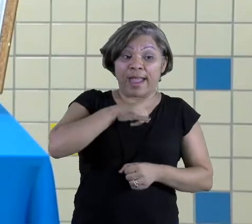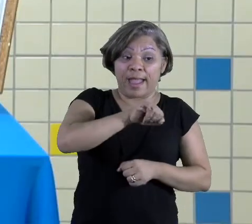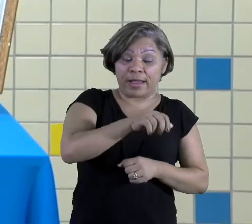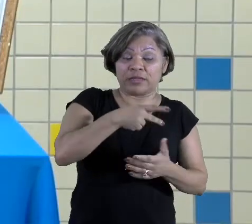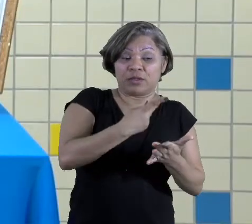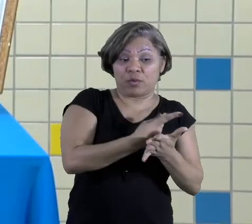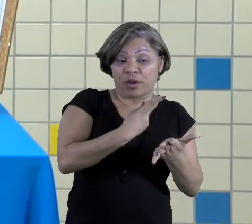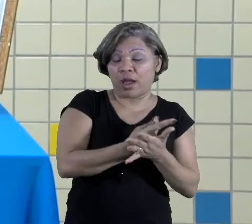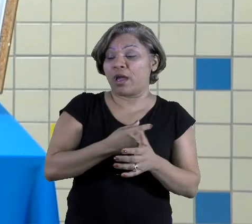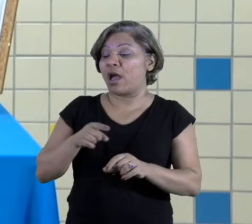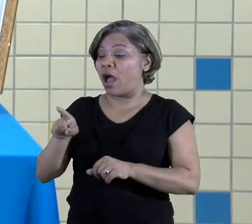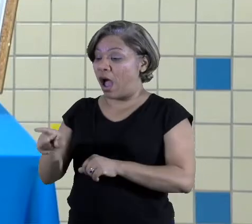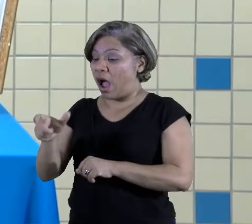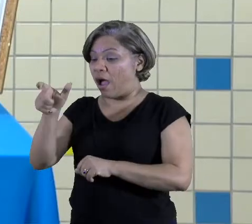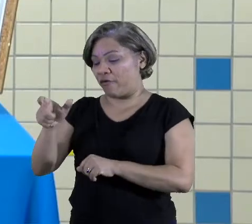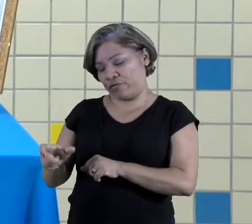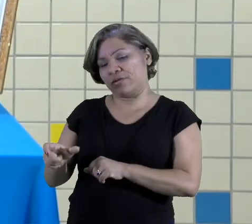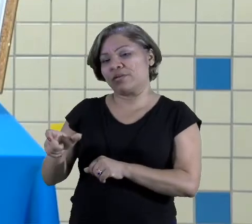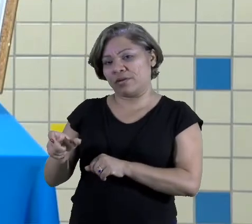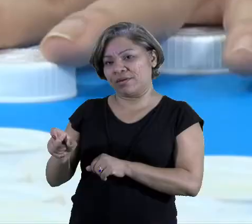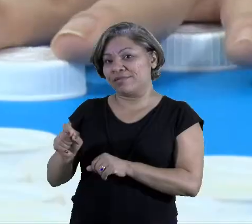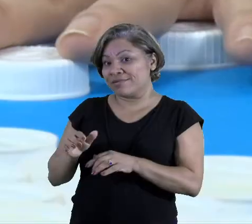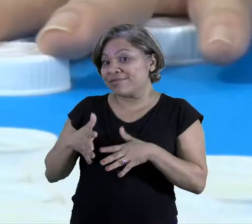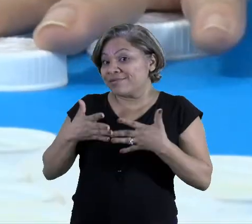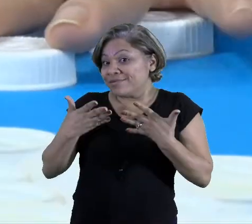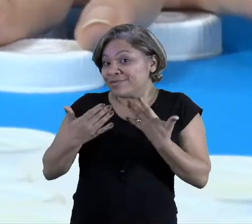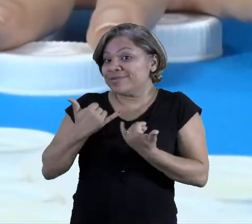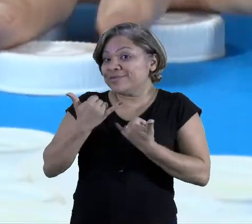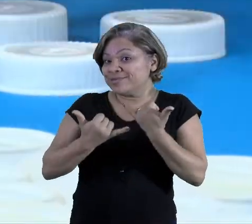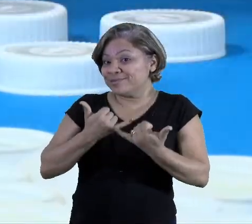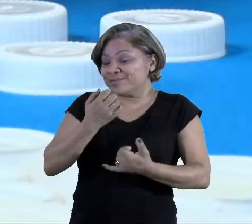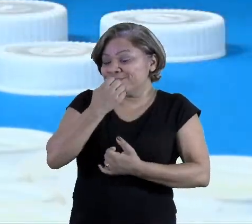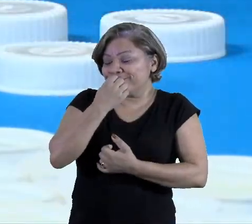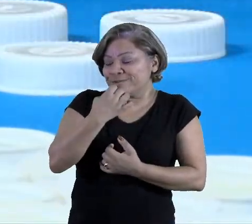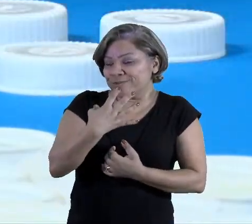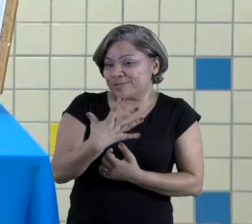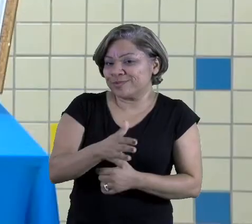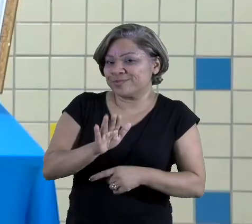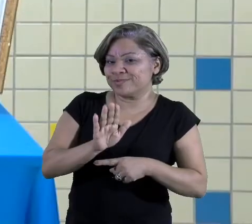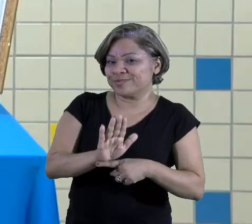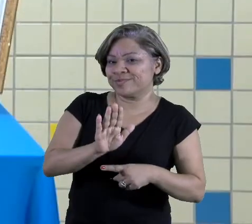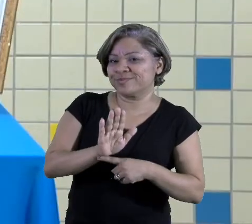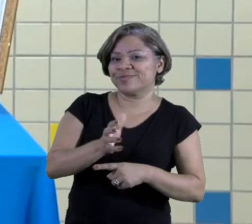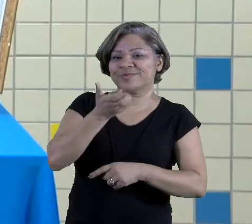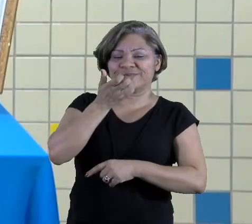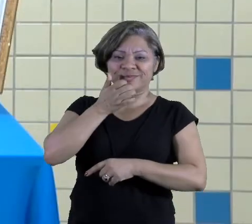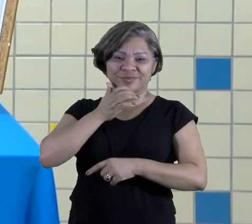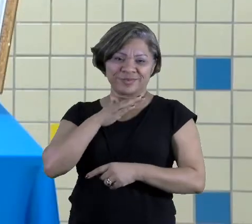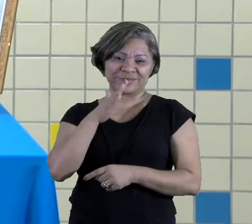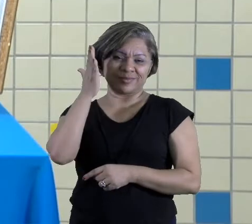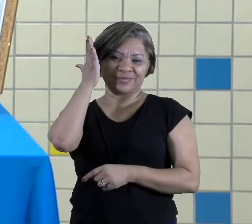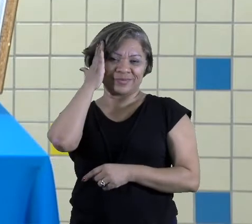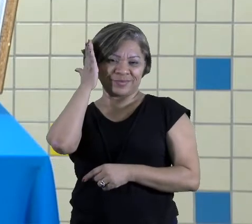próximo. Então, esse jogo é muito bom para ajudar a criança nesse sentido, de entender que ela tem que esperar